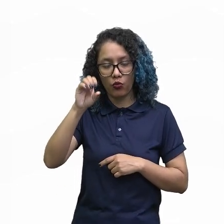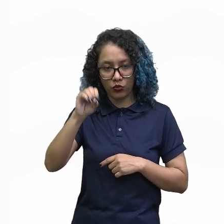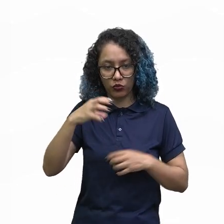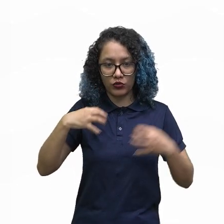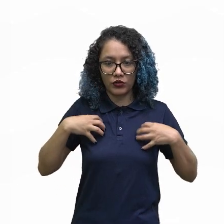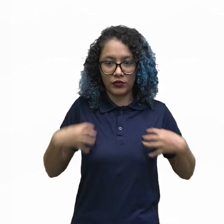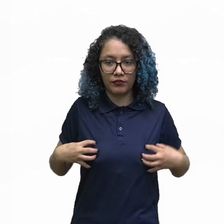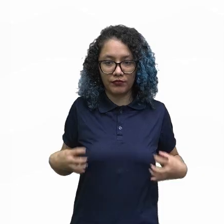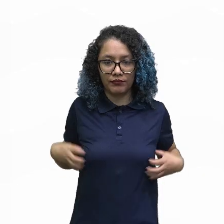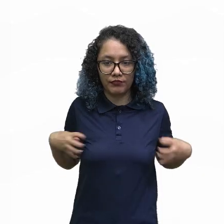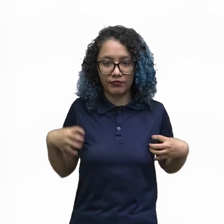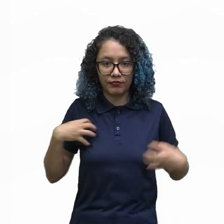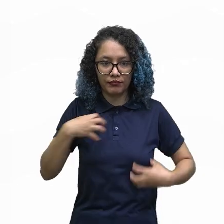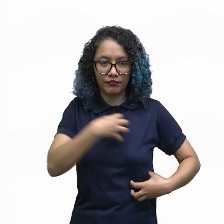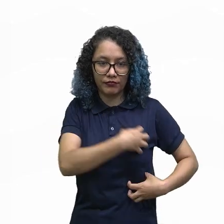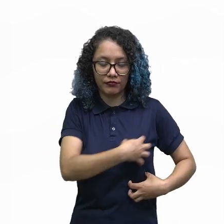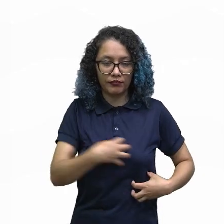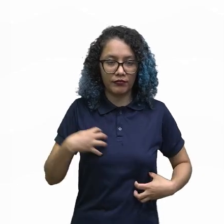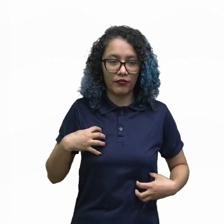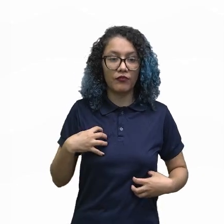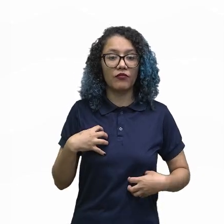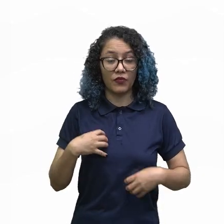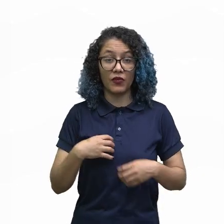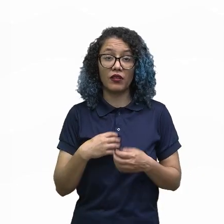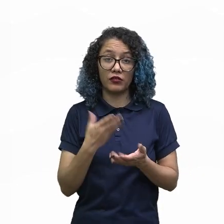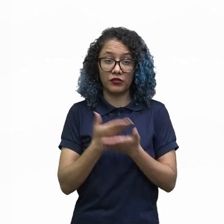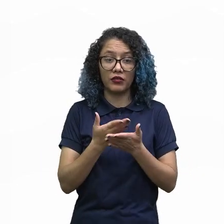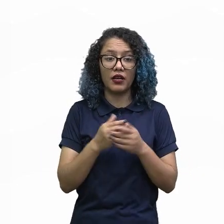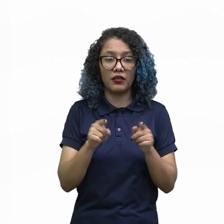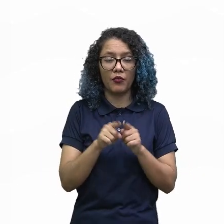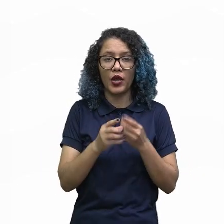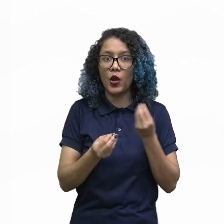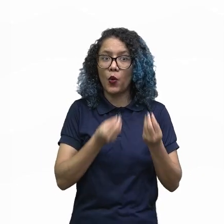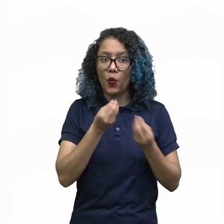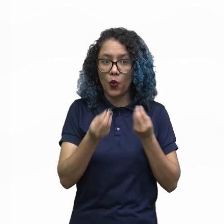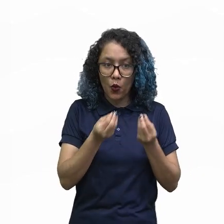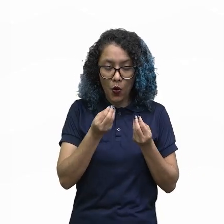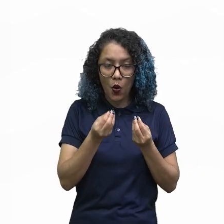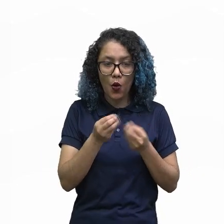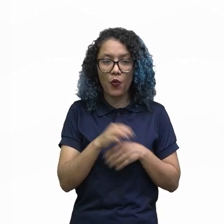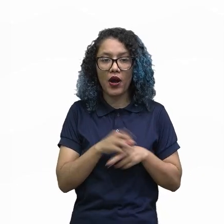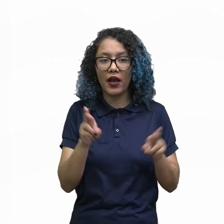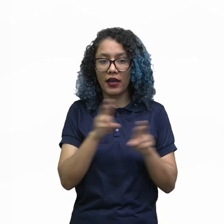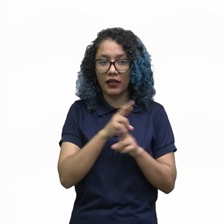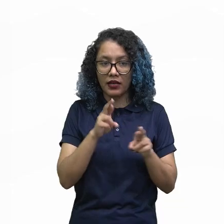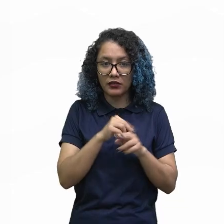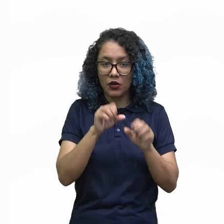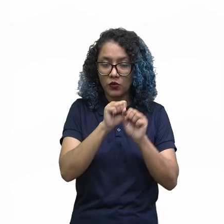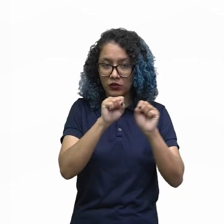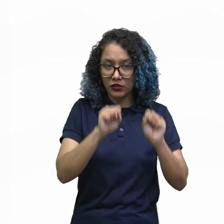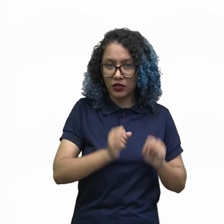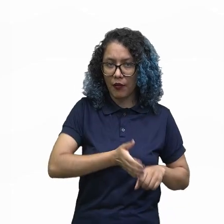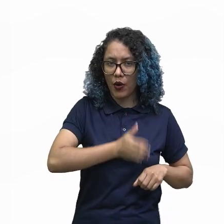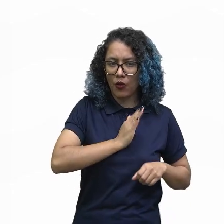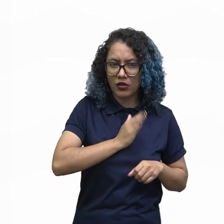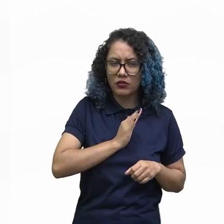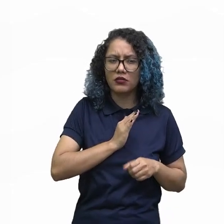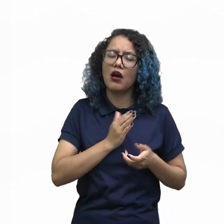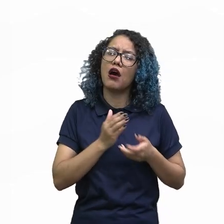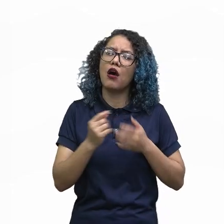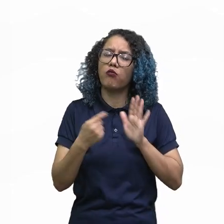a relação do sistema imunológico com o sistema linfático e sistema circulatório, né, cardiovascular, né? Então,